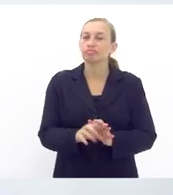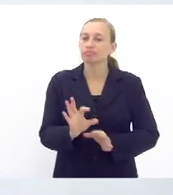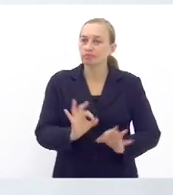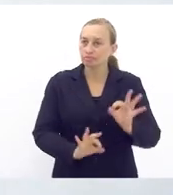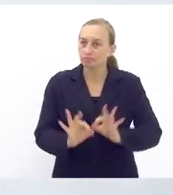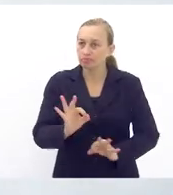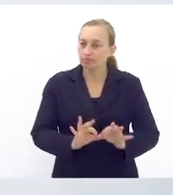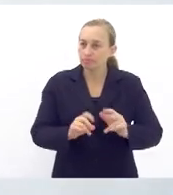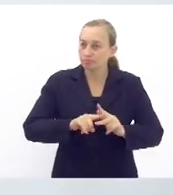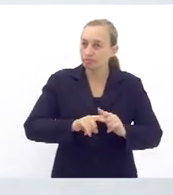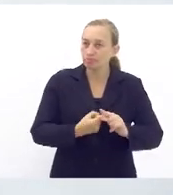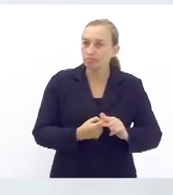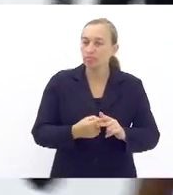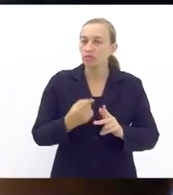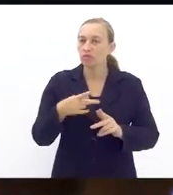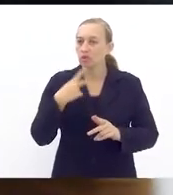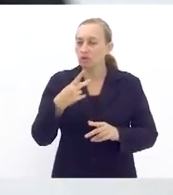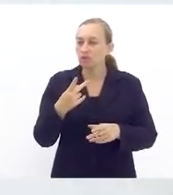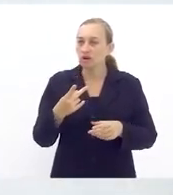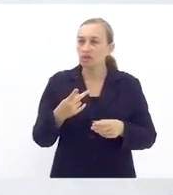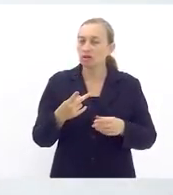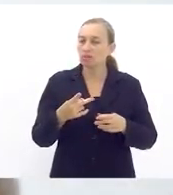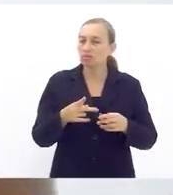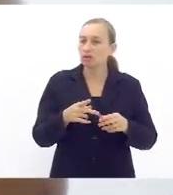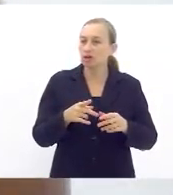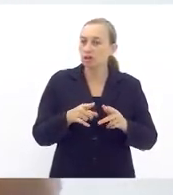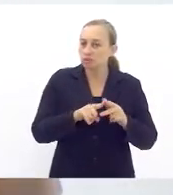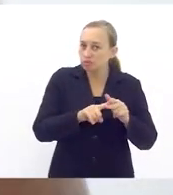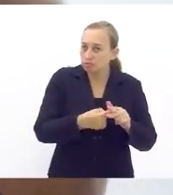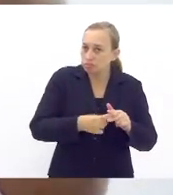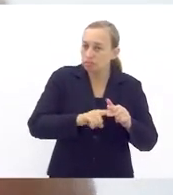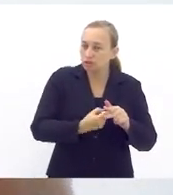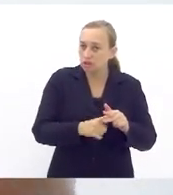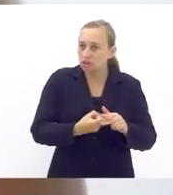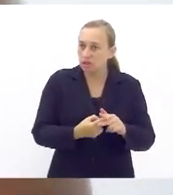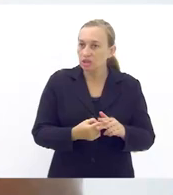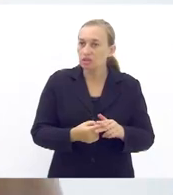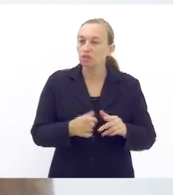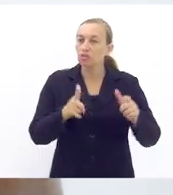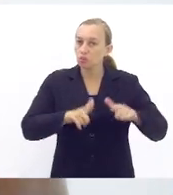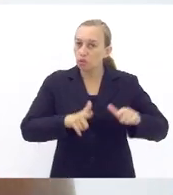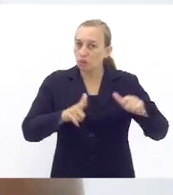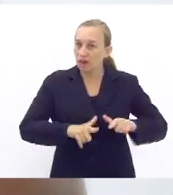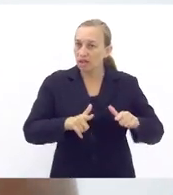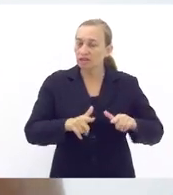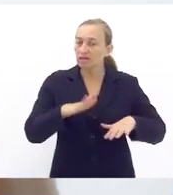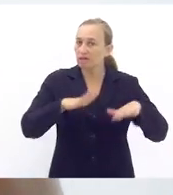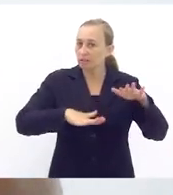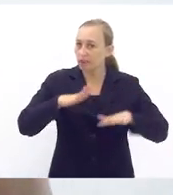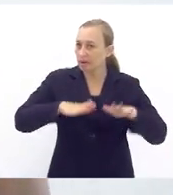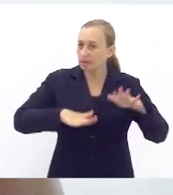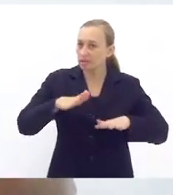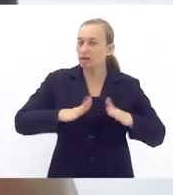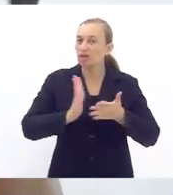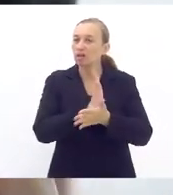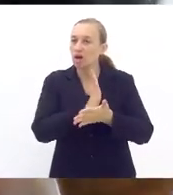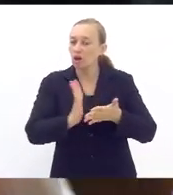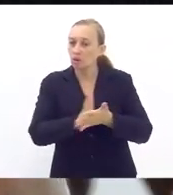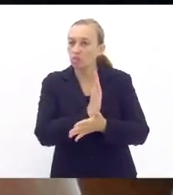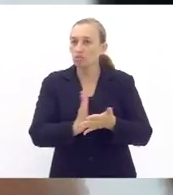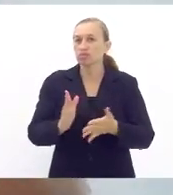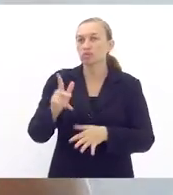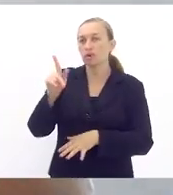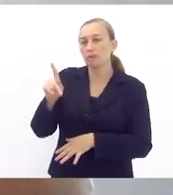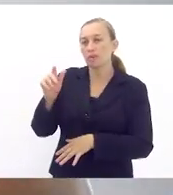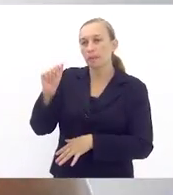na realidade Quando eu digo revisão é uma atualização né ou seja o estado de conservação ele varia então algumas algumas patologias